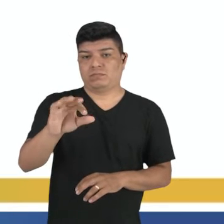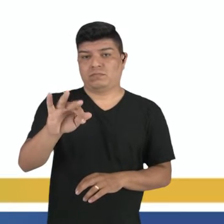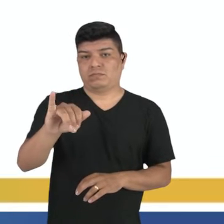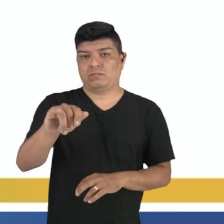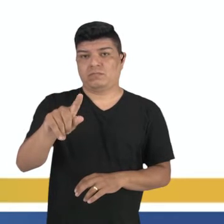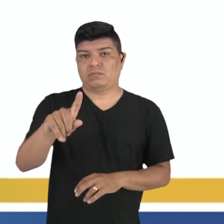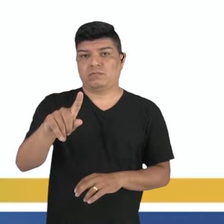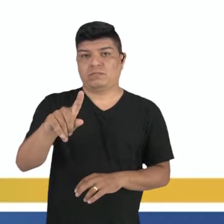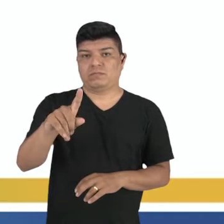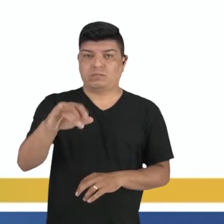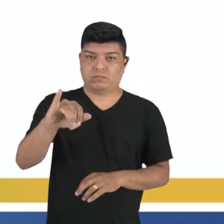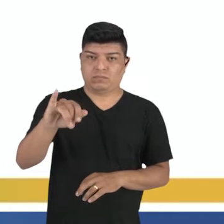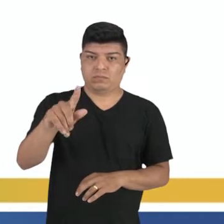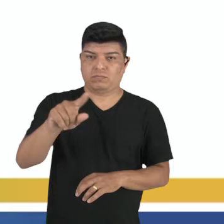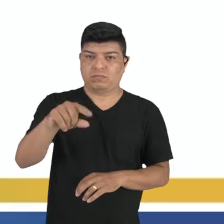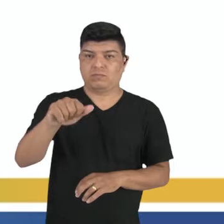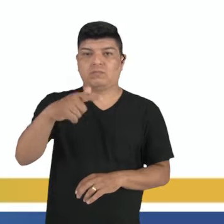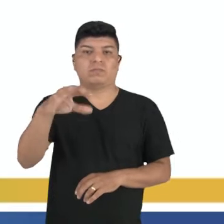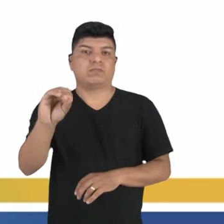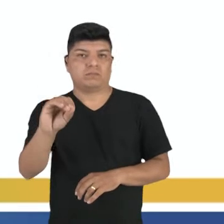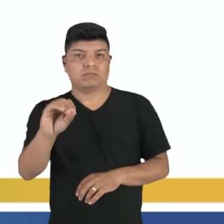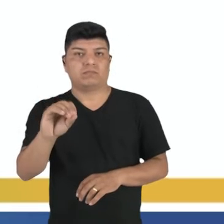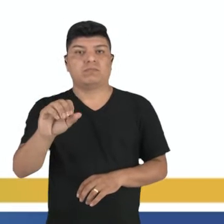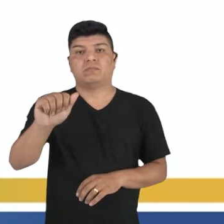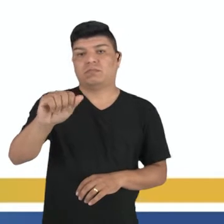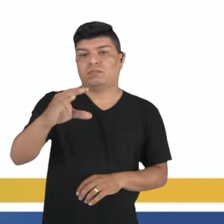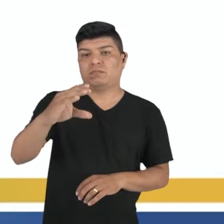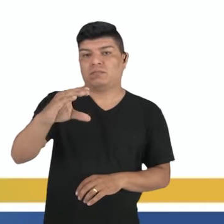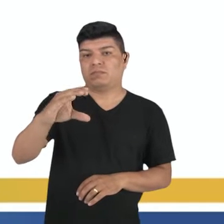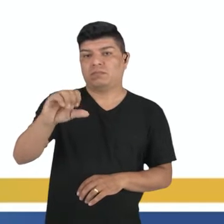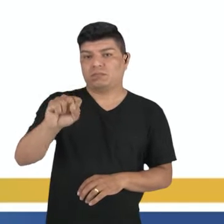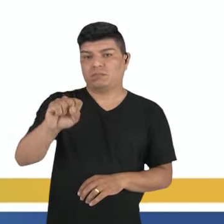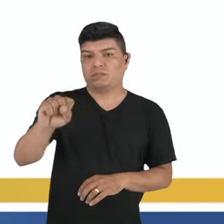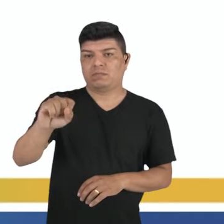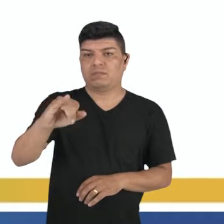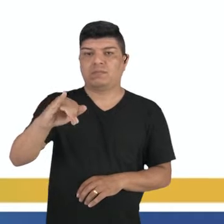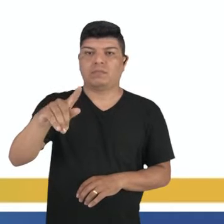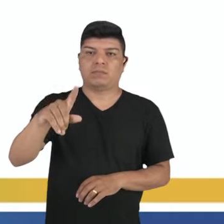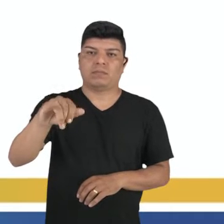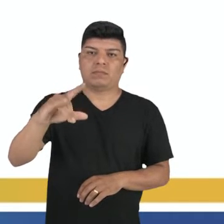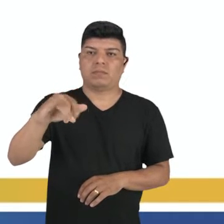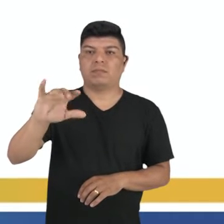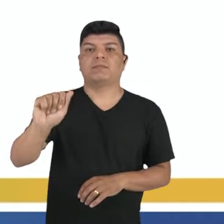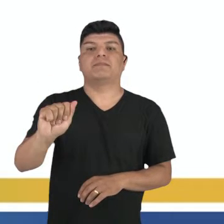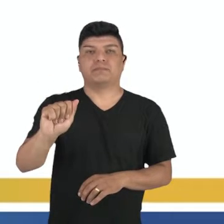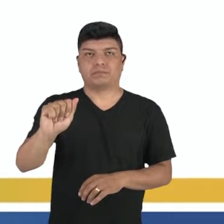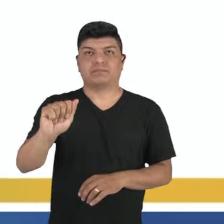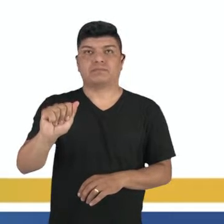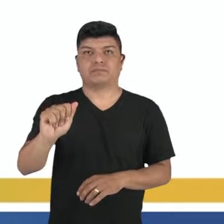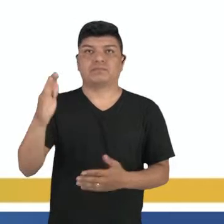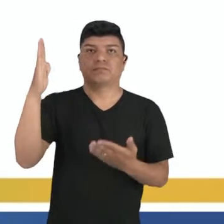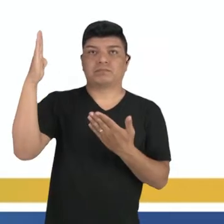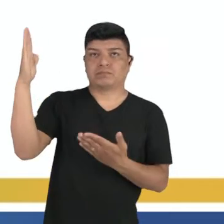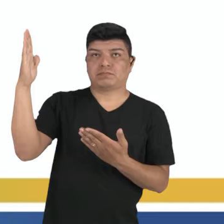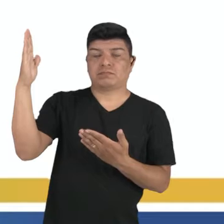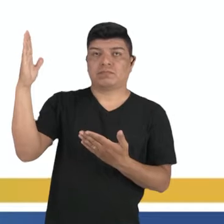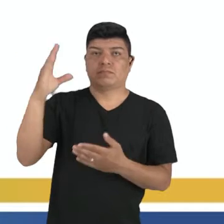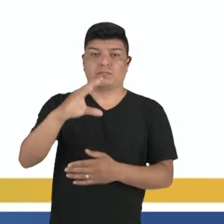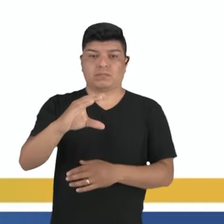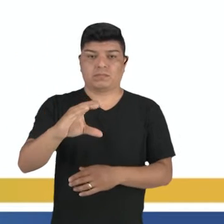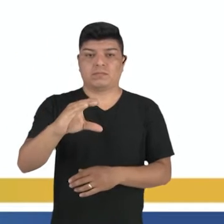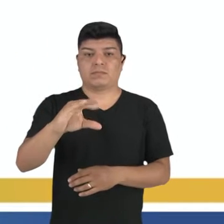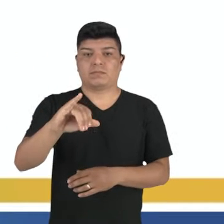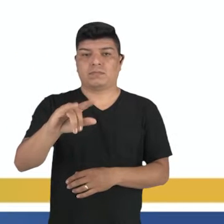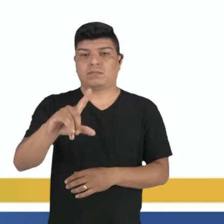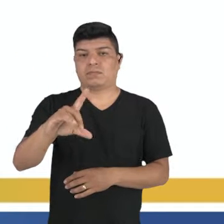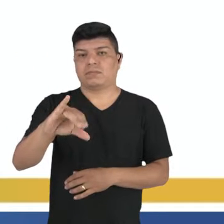cíclica e a fosforilação acíclica a fosforilação cíclica ela se caracteriza